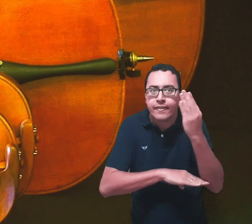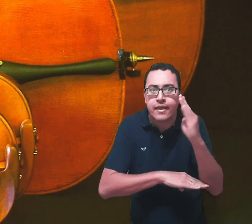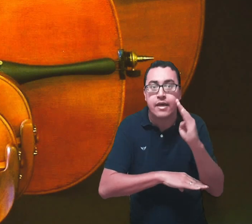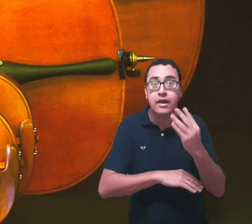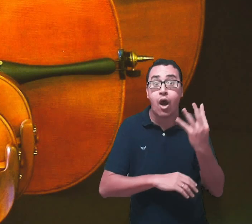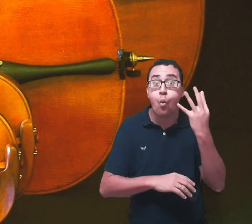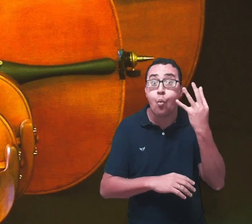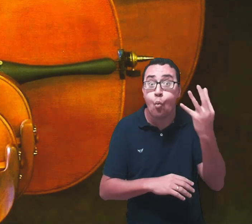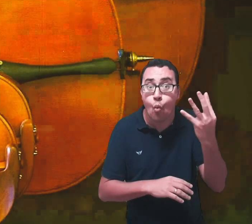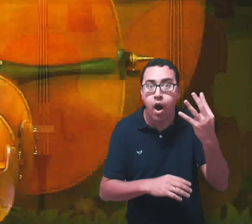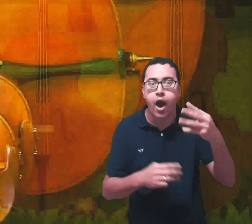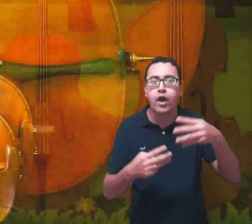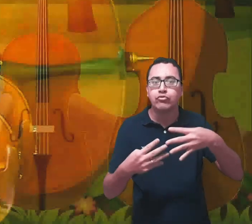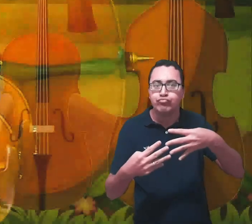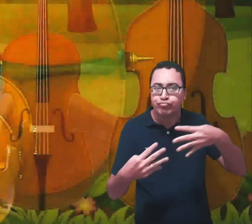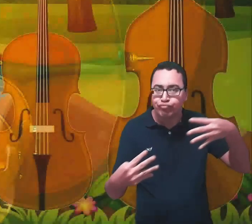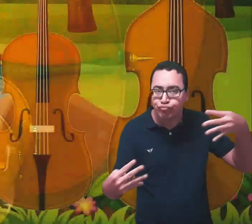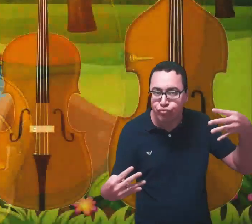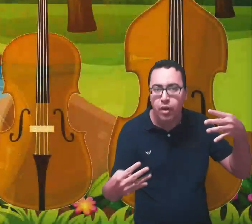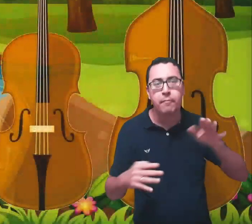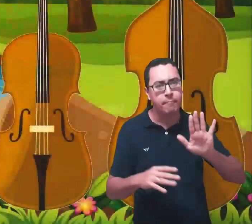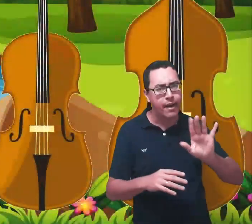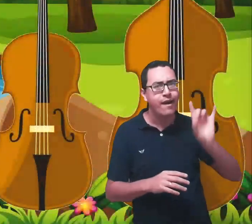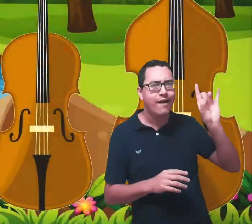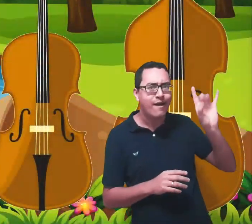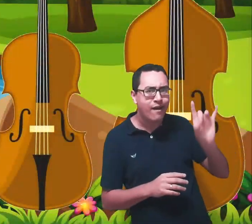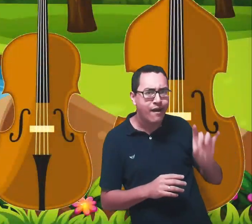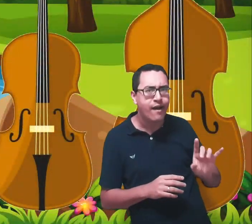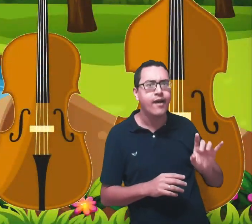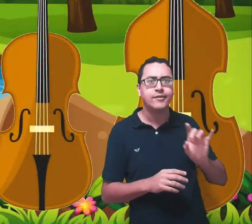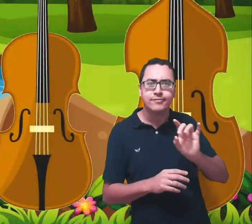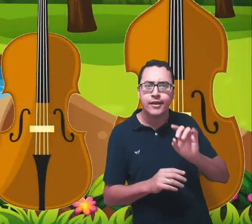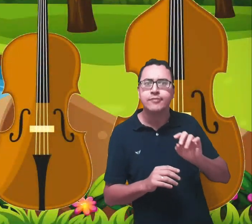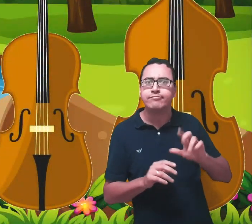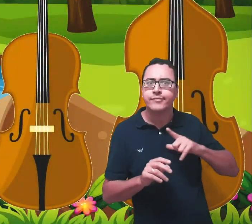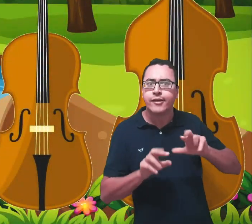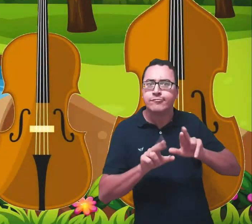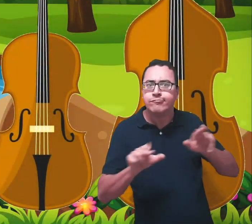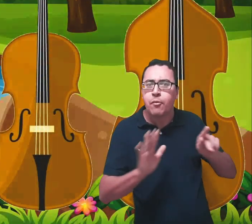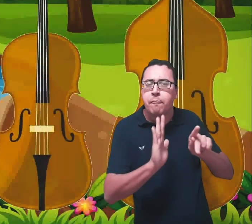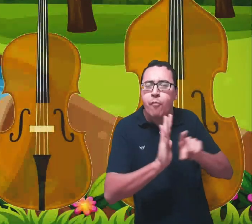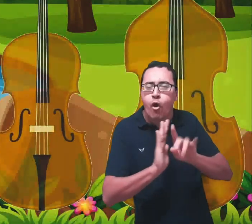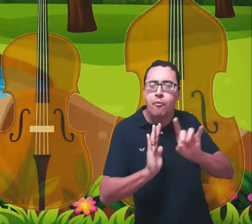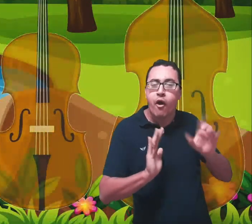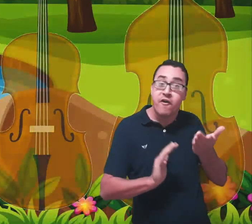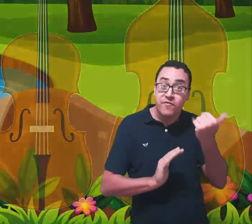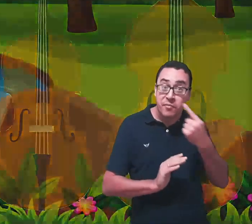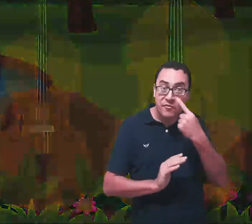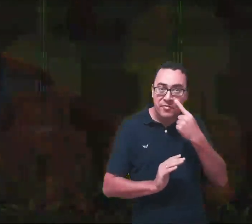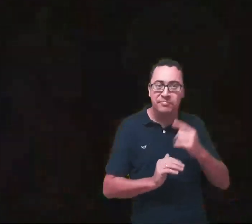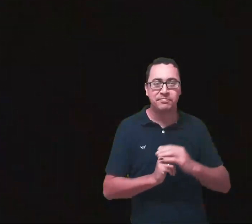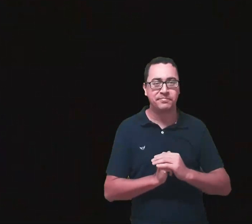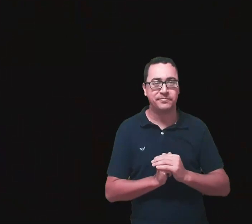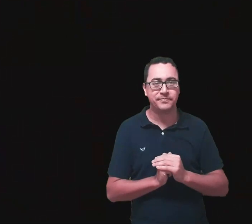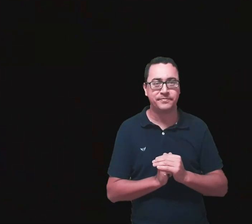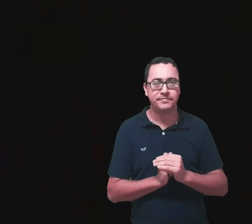cordas, mas cada um tem a sua peculiaridade. Então vamos agora escutar cada um deles.